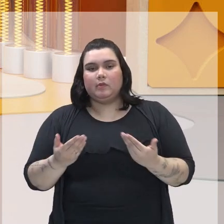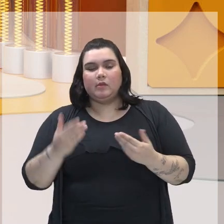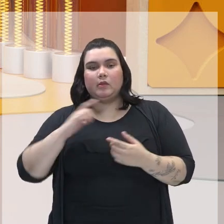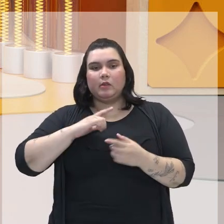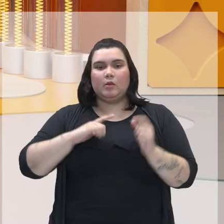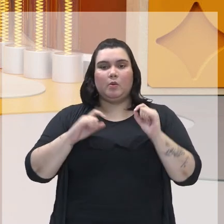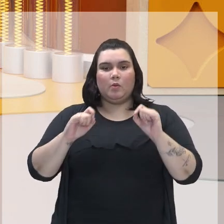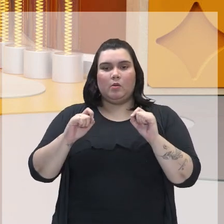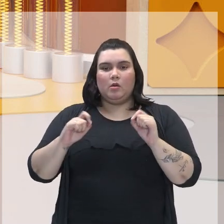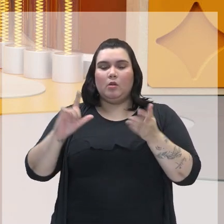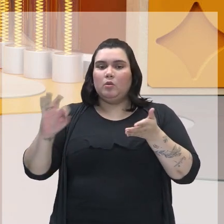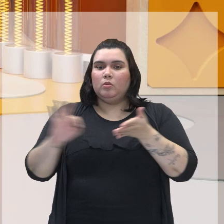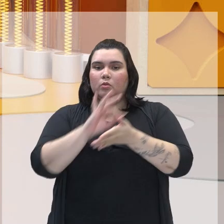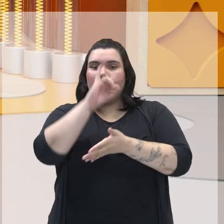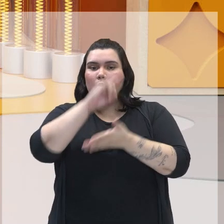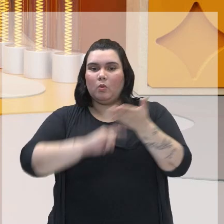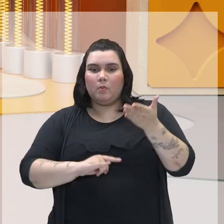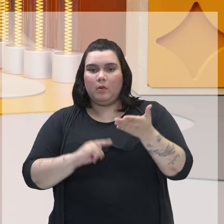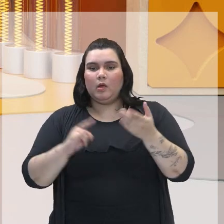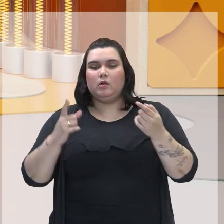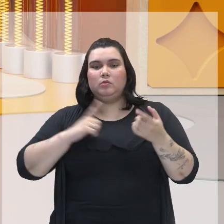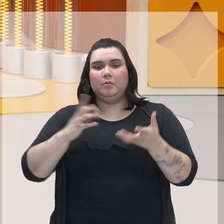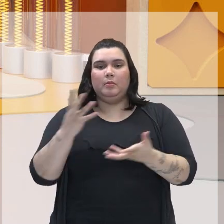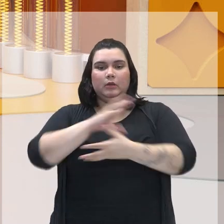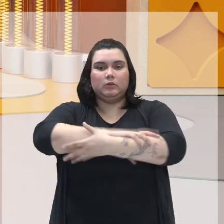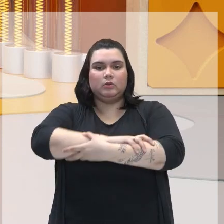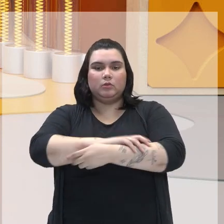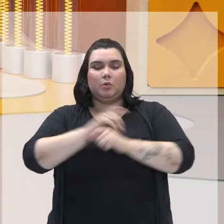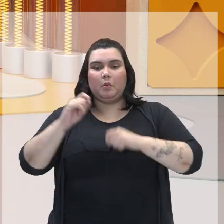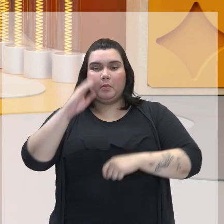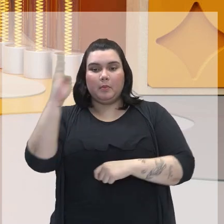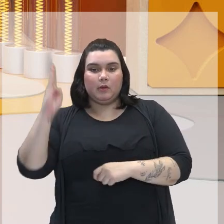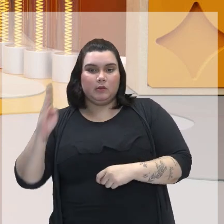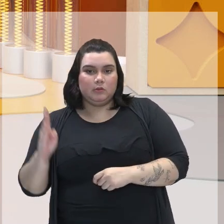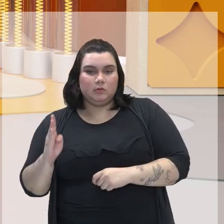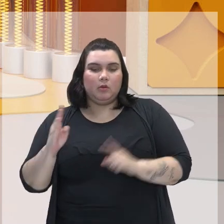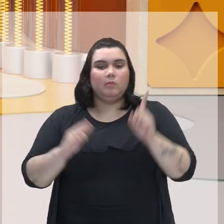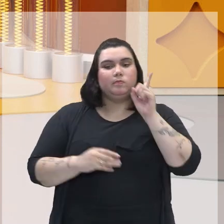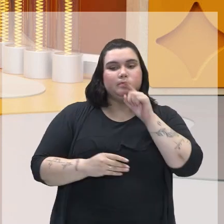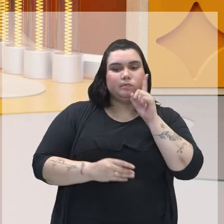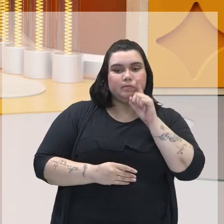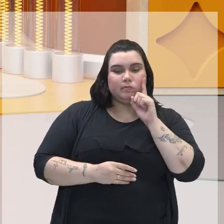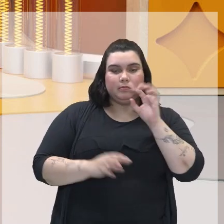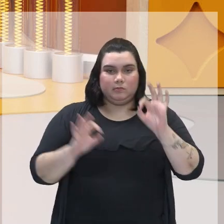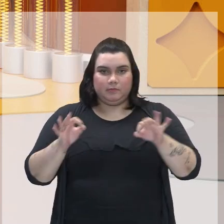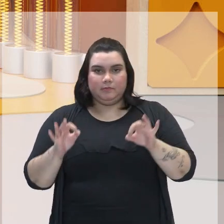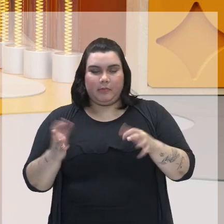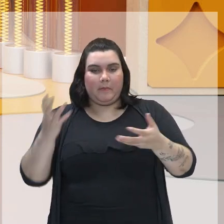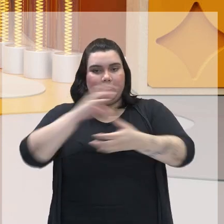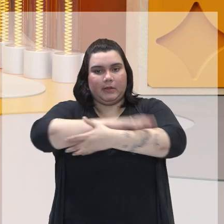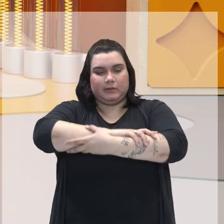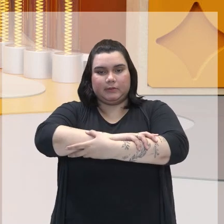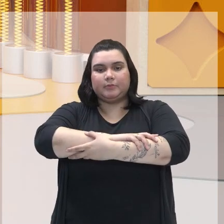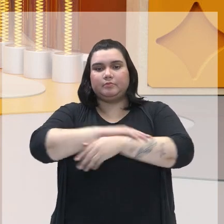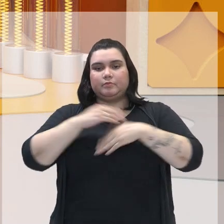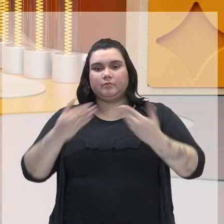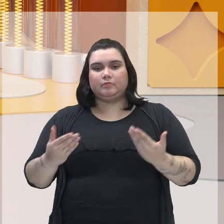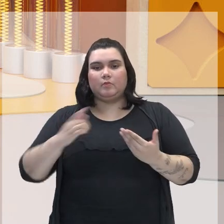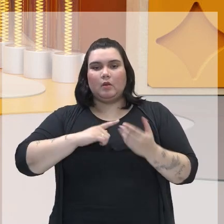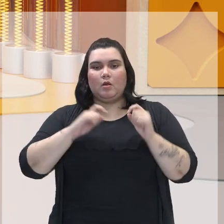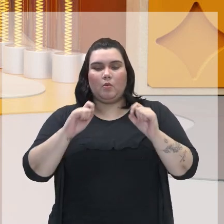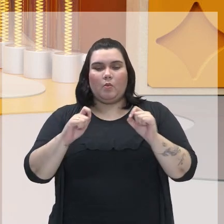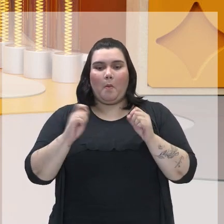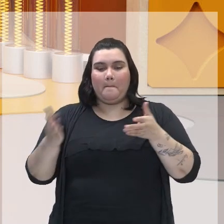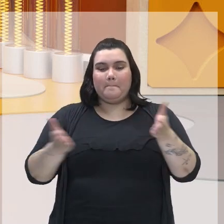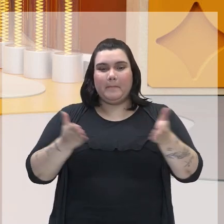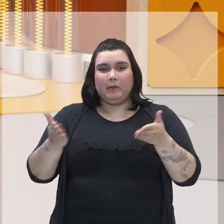Washington, formados ali entre o Brasil e os Estados Unidos. E então nós vamos ter a chamada Batalha da